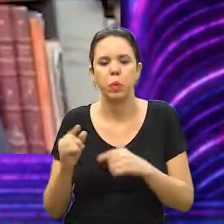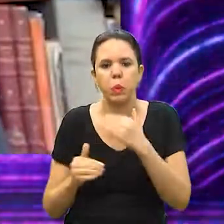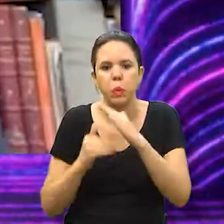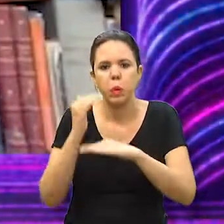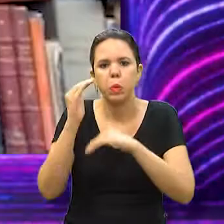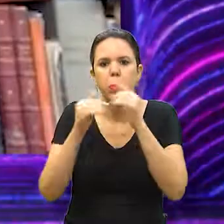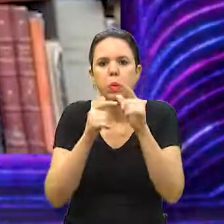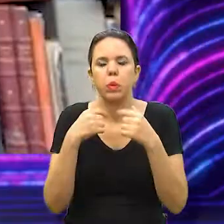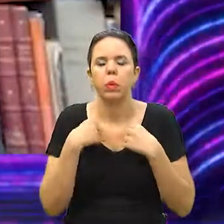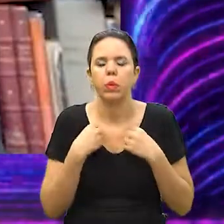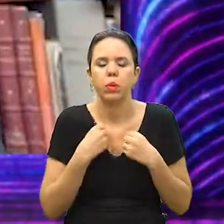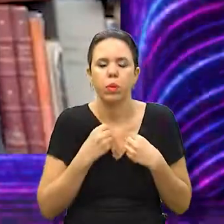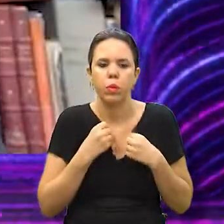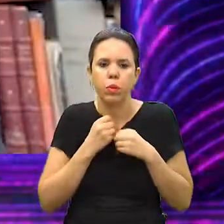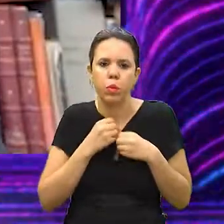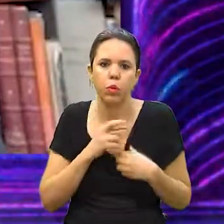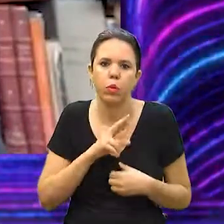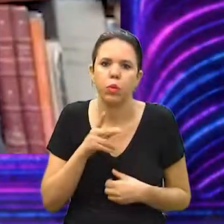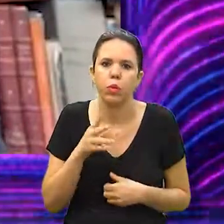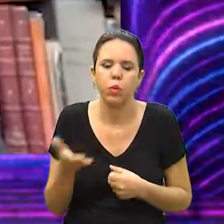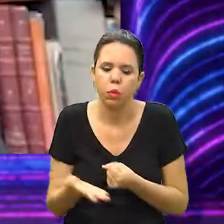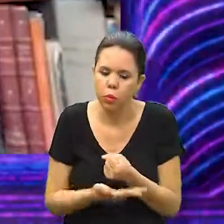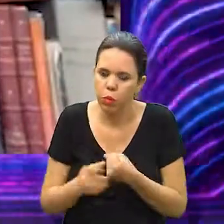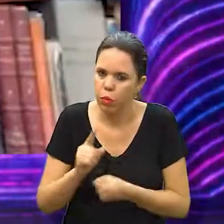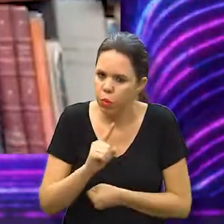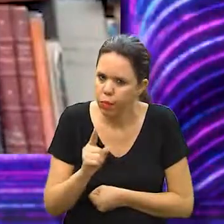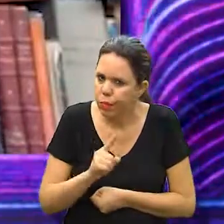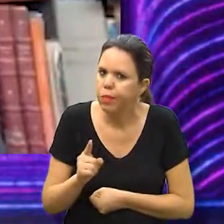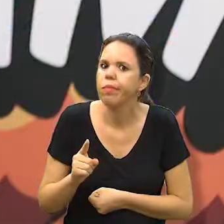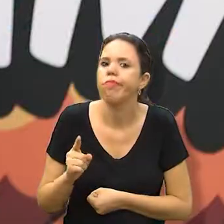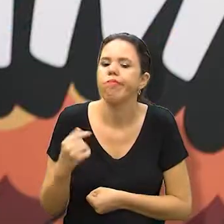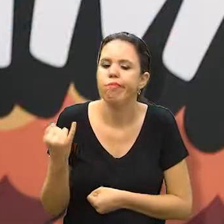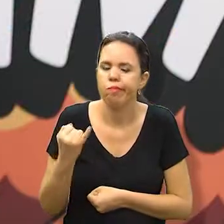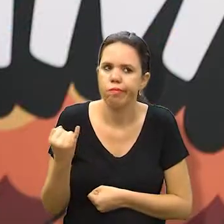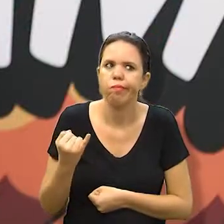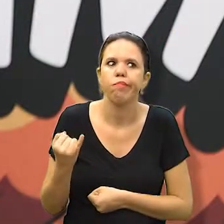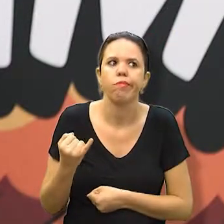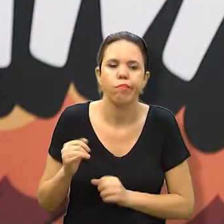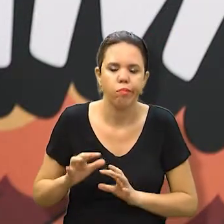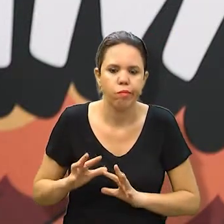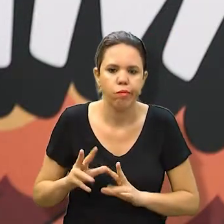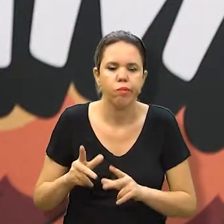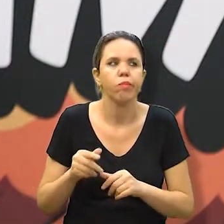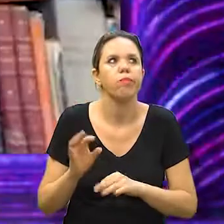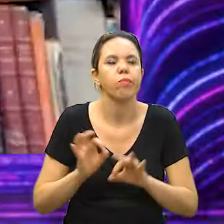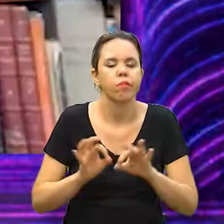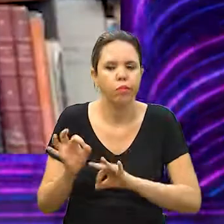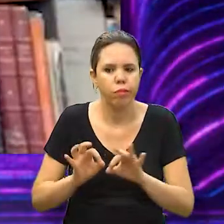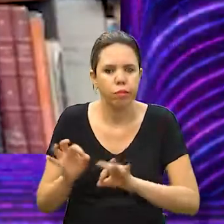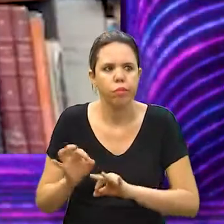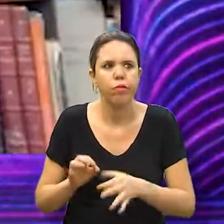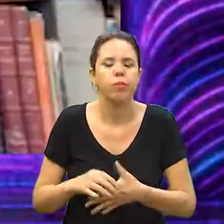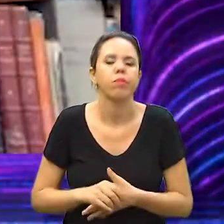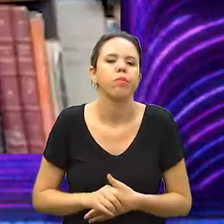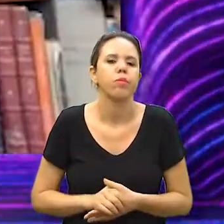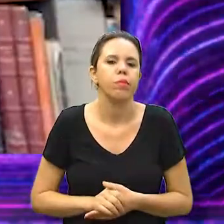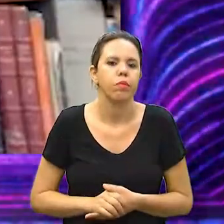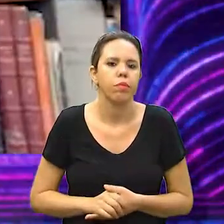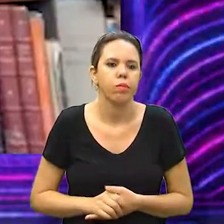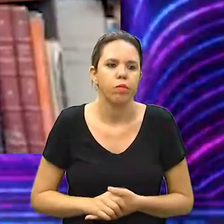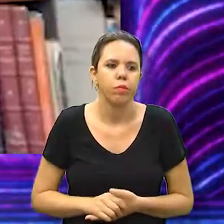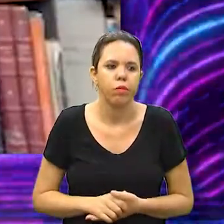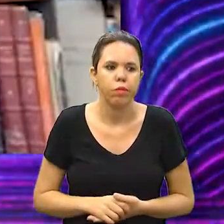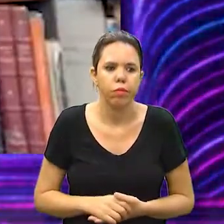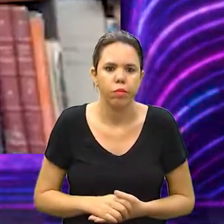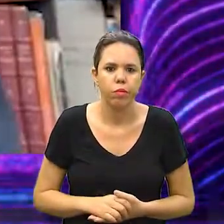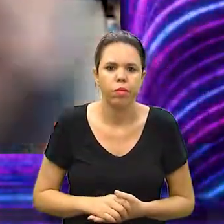numa escala, digamos, não muito razoável. Todas as obras que eles produzem acabam